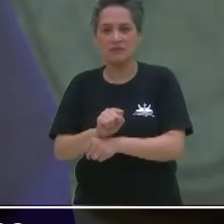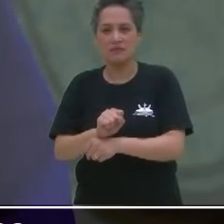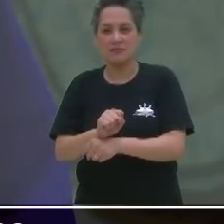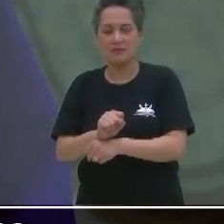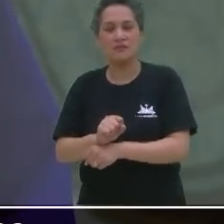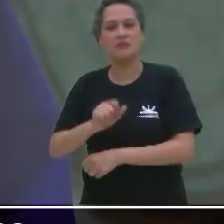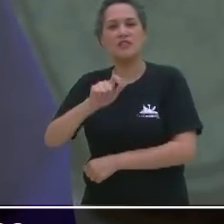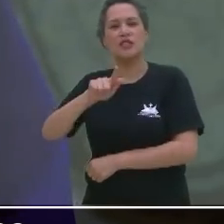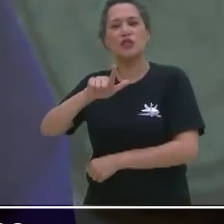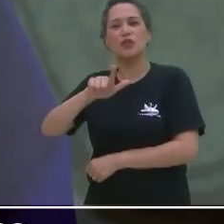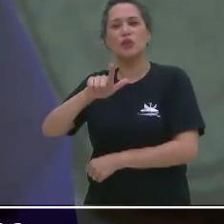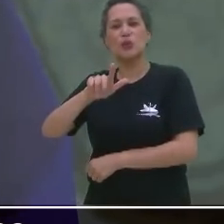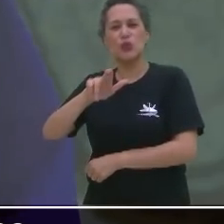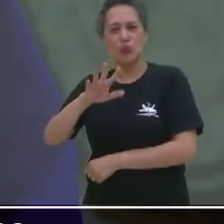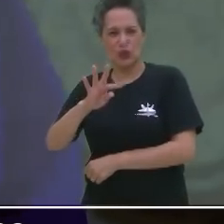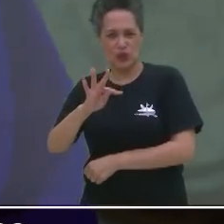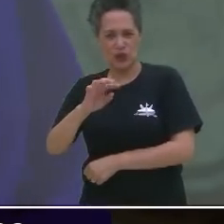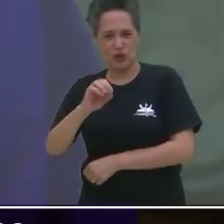glutonerias,